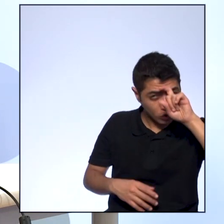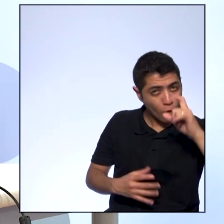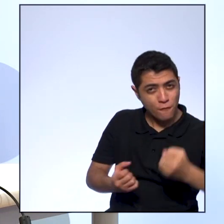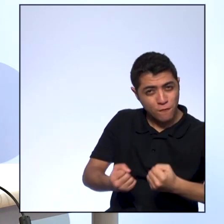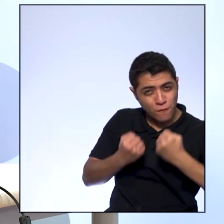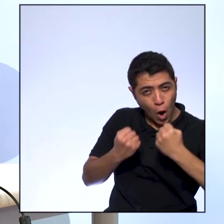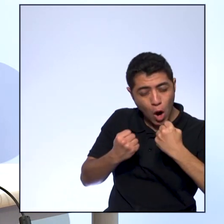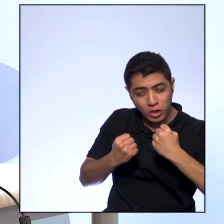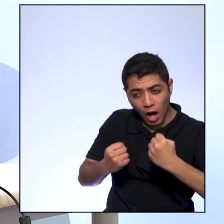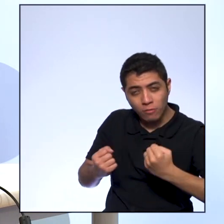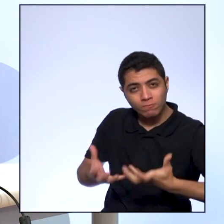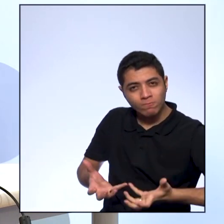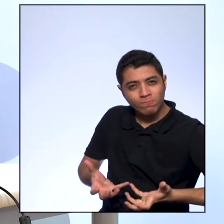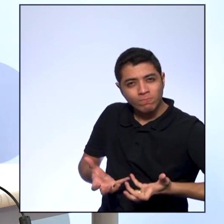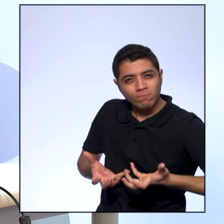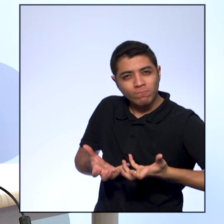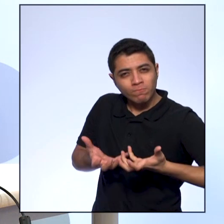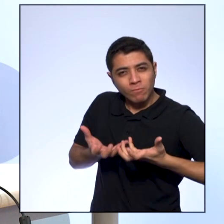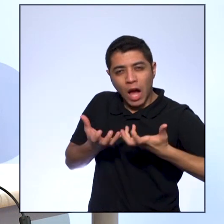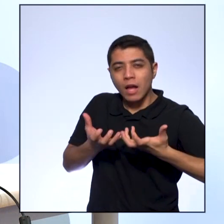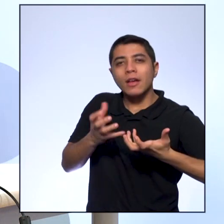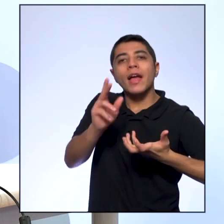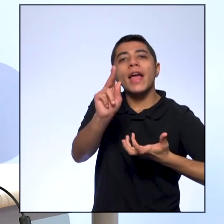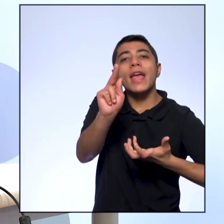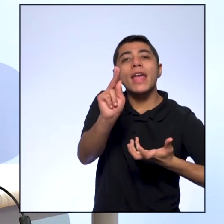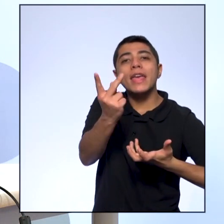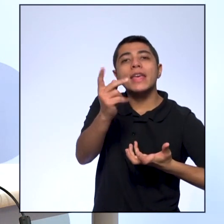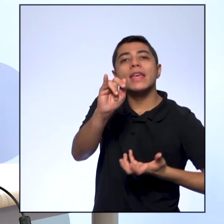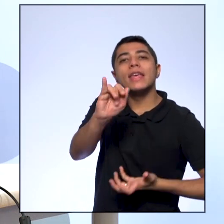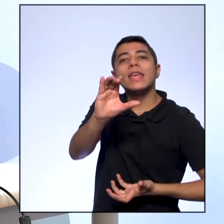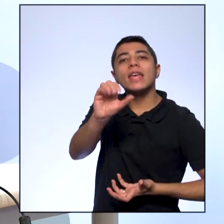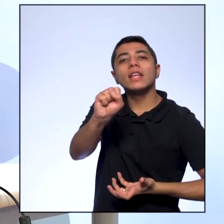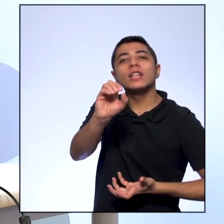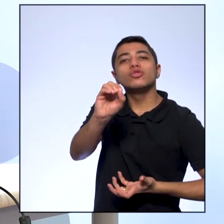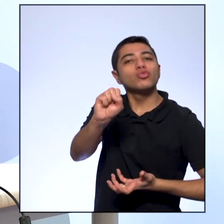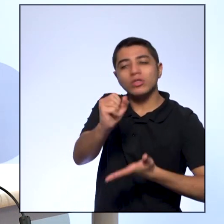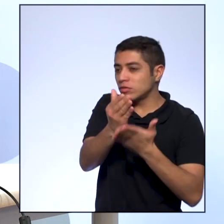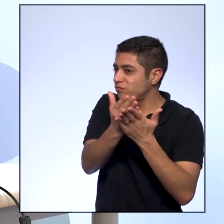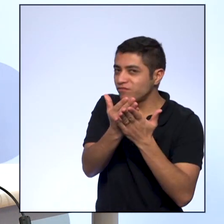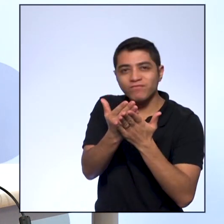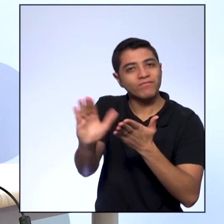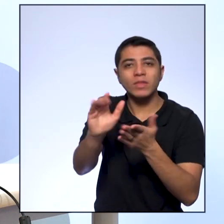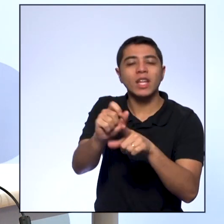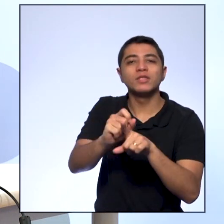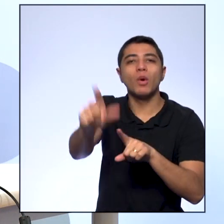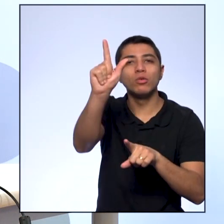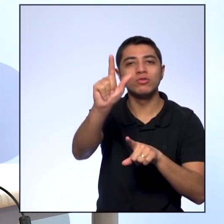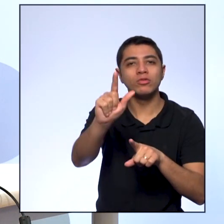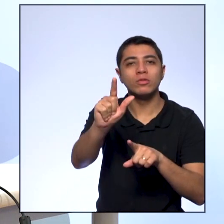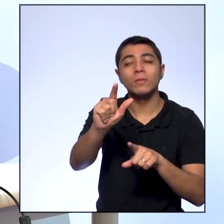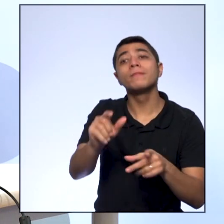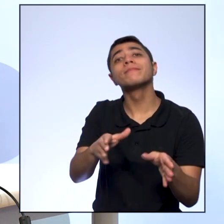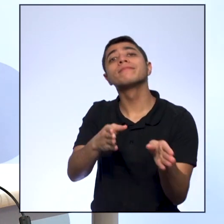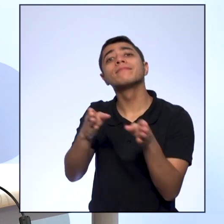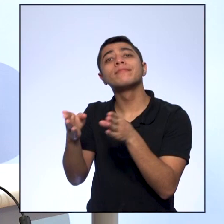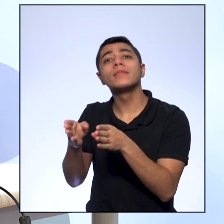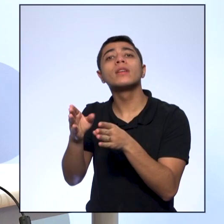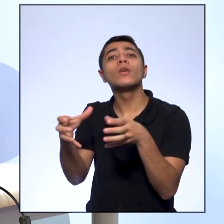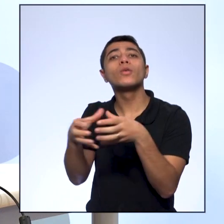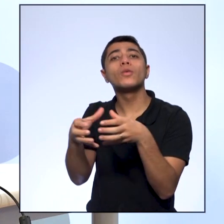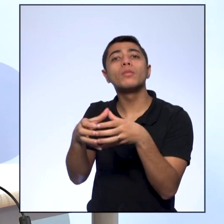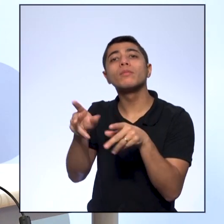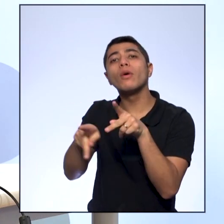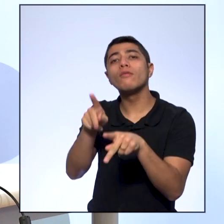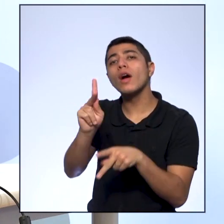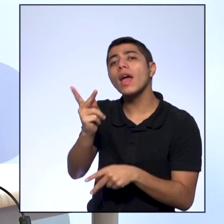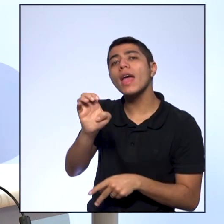né, ficaram ali juntos, né, e os Hicsos, ao serem expulsos, os hebreus são escravizados como uma forma de punição aí pelos faraós.